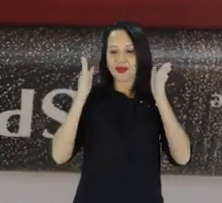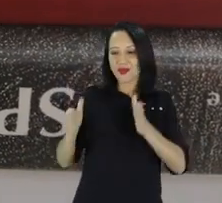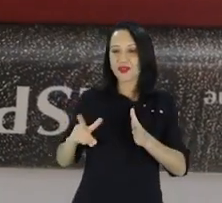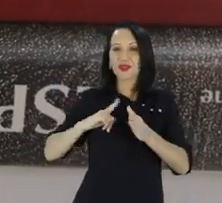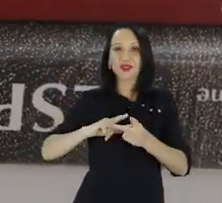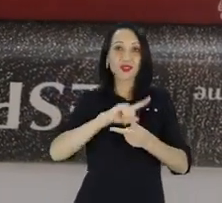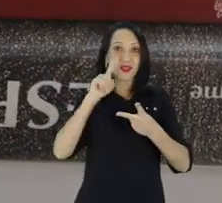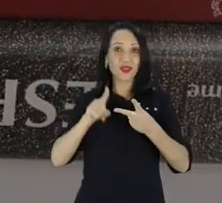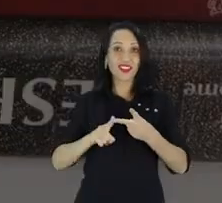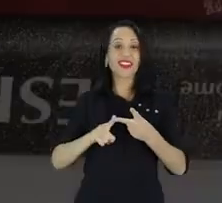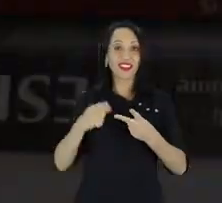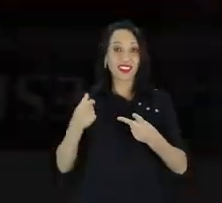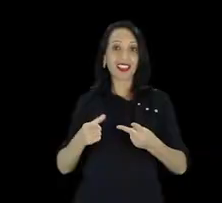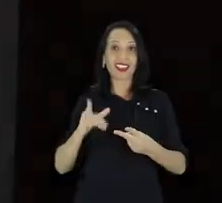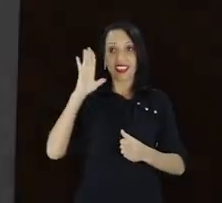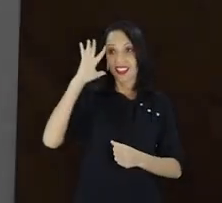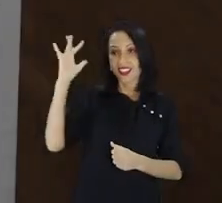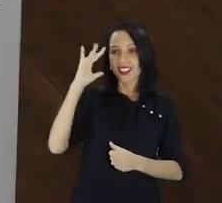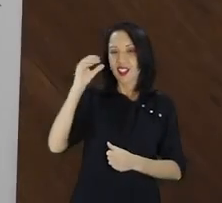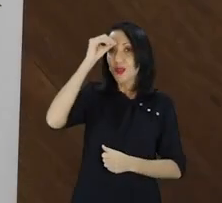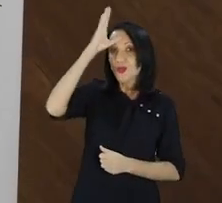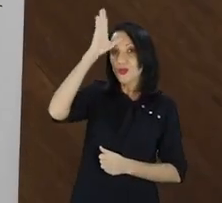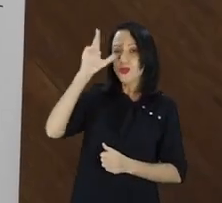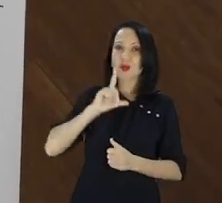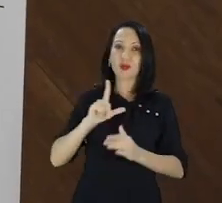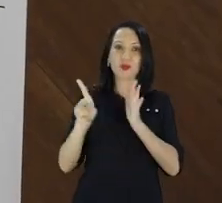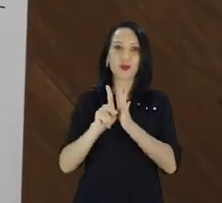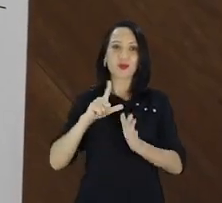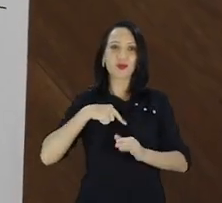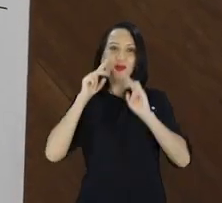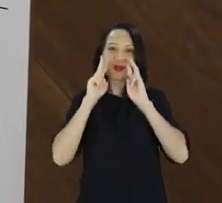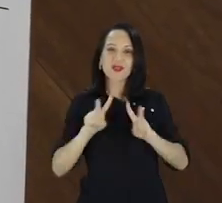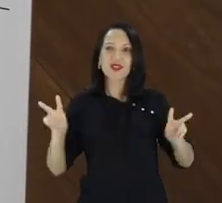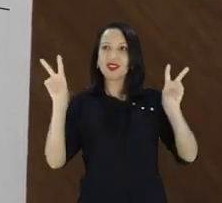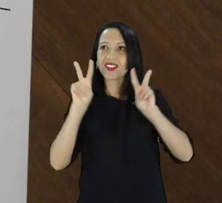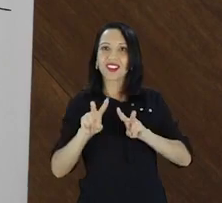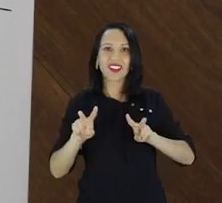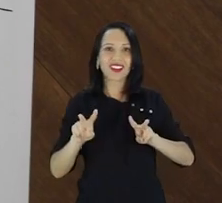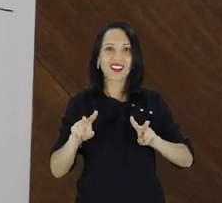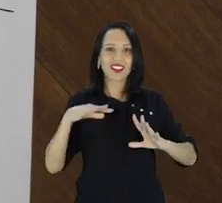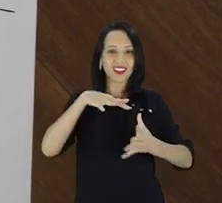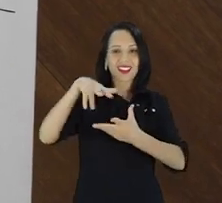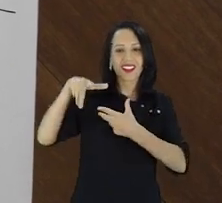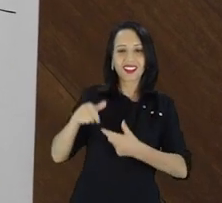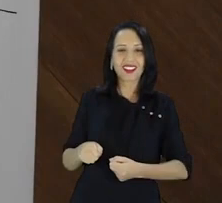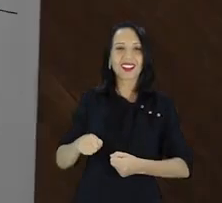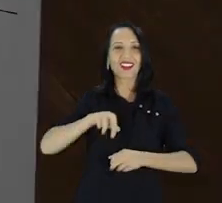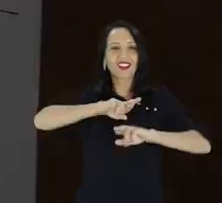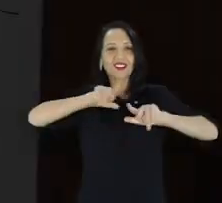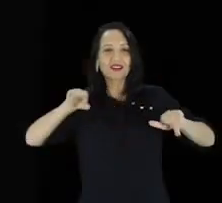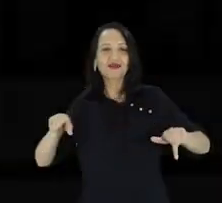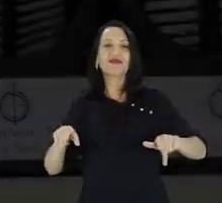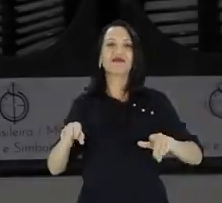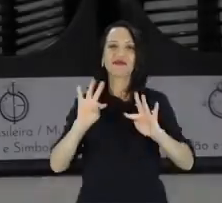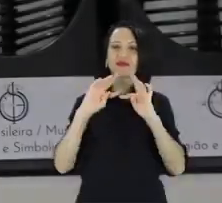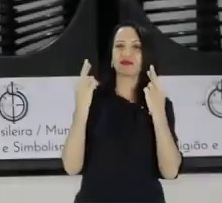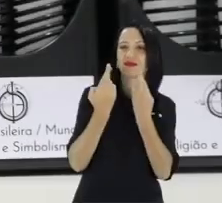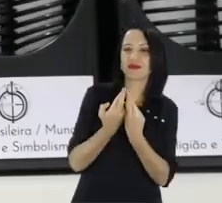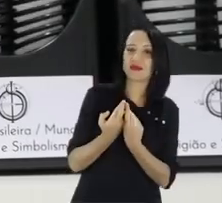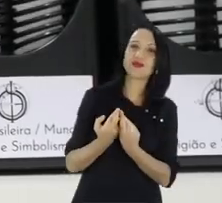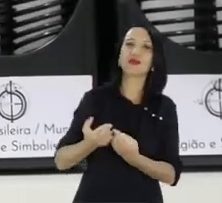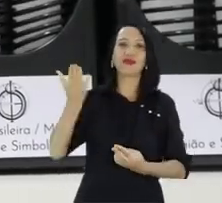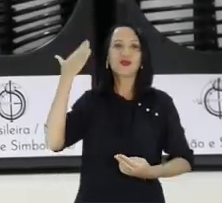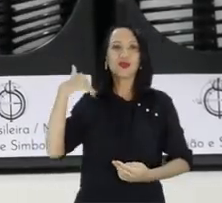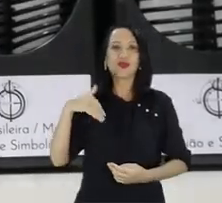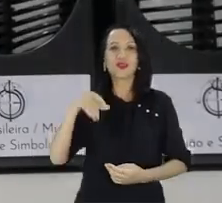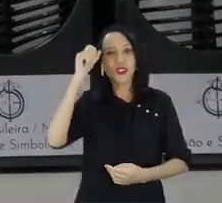de conhecimento teórico mesmo como se vê como se vê o mundo em culturas tribais como se vê o mundo em culturas